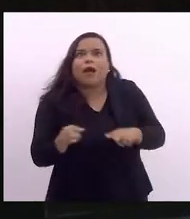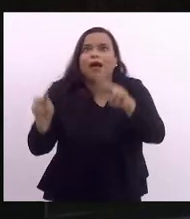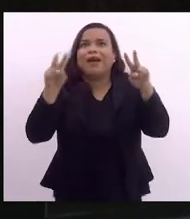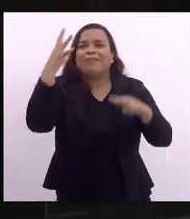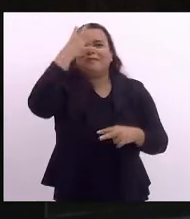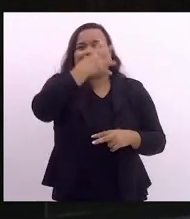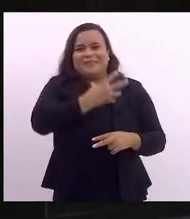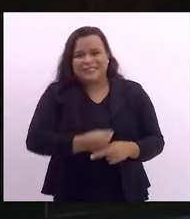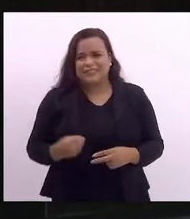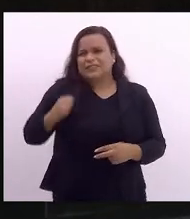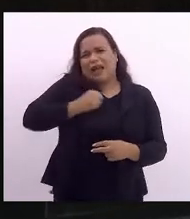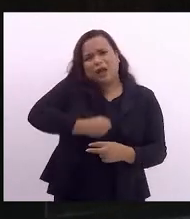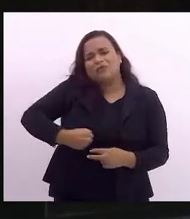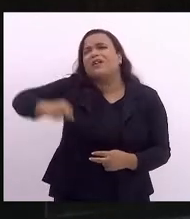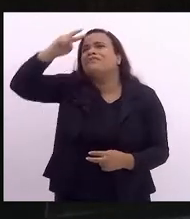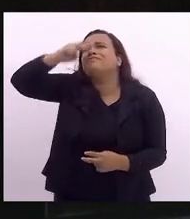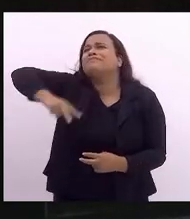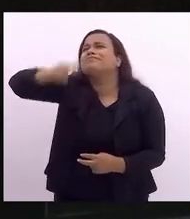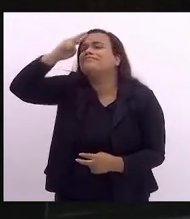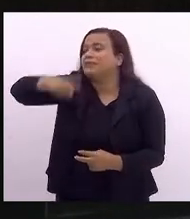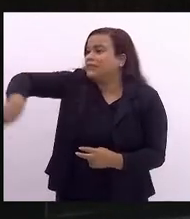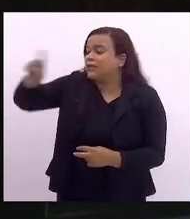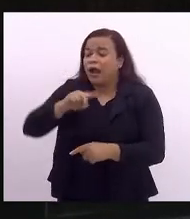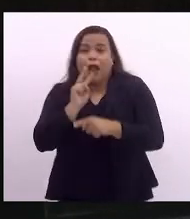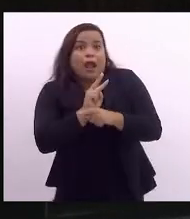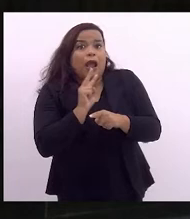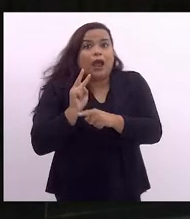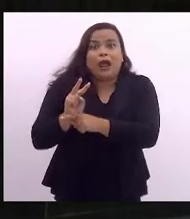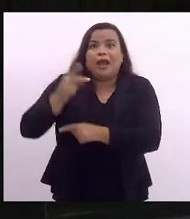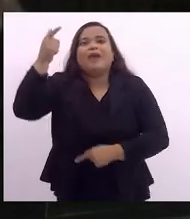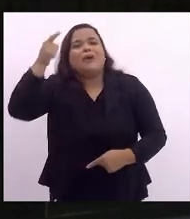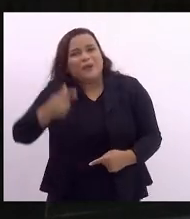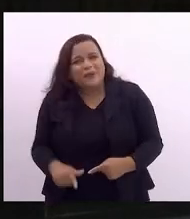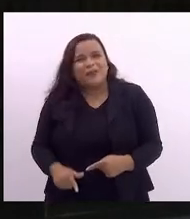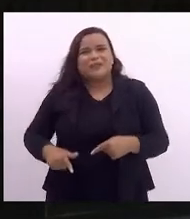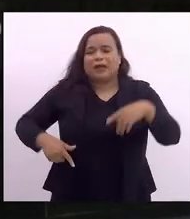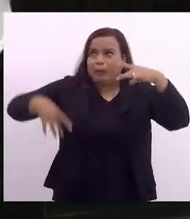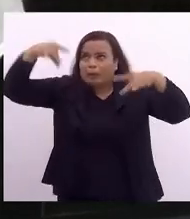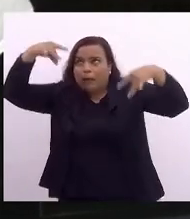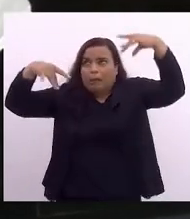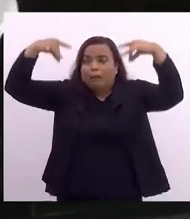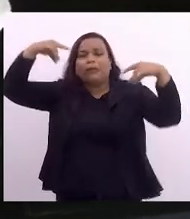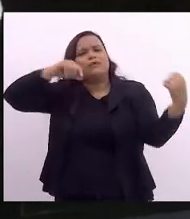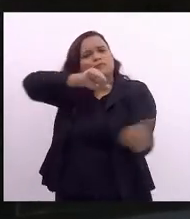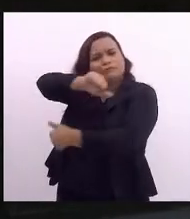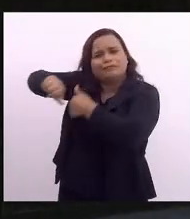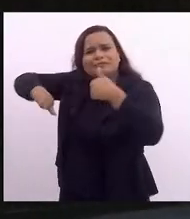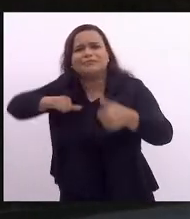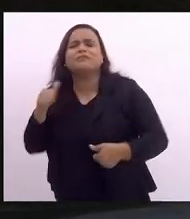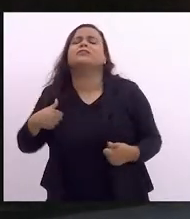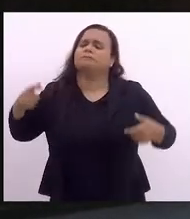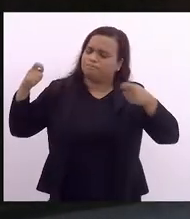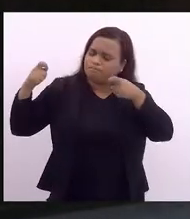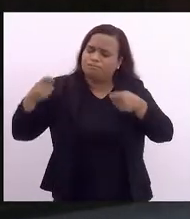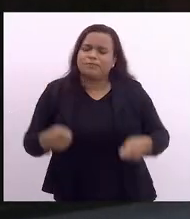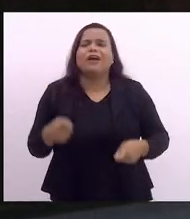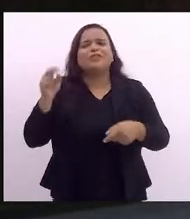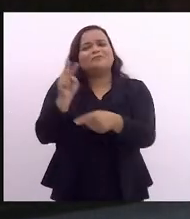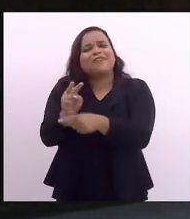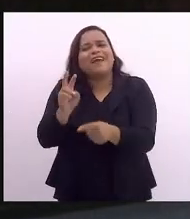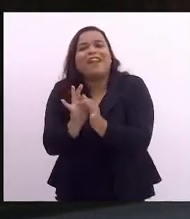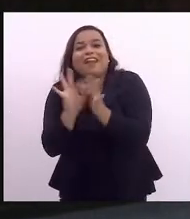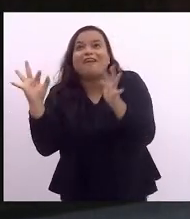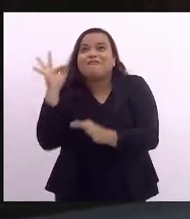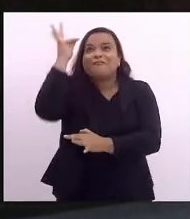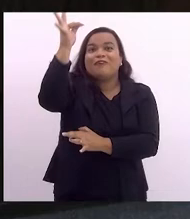de herança dos que tinha esperança de portar o mesmo que o fantoche da sua tela. Mas mantenho a esperança, o dia a liberdade